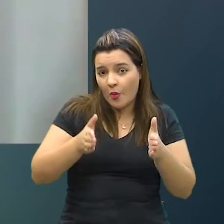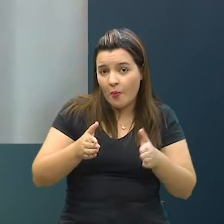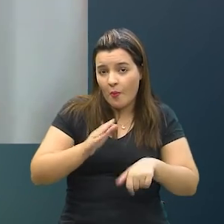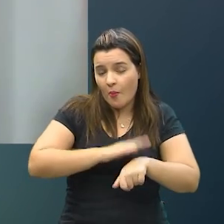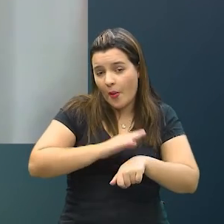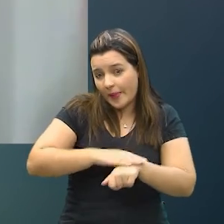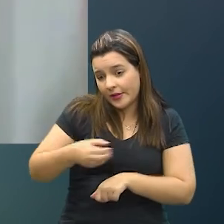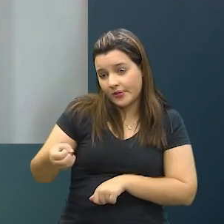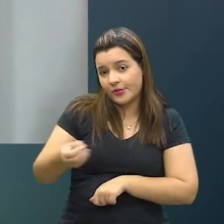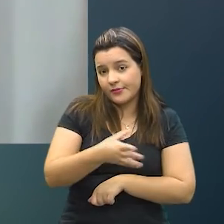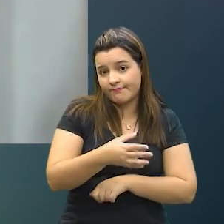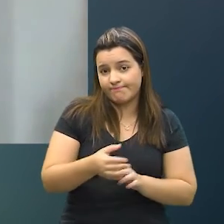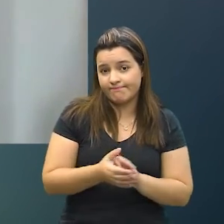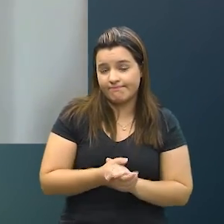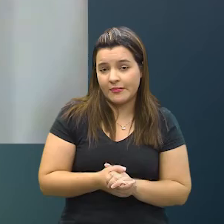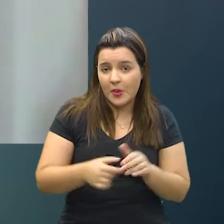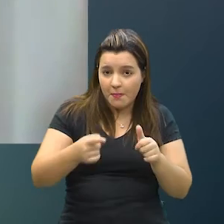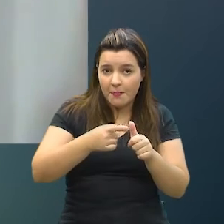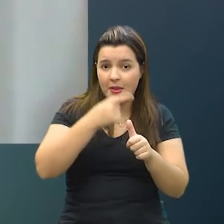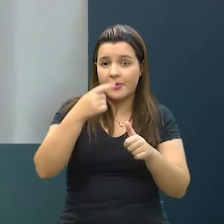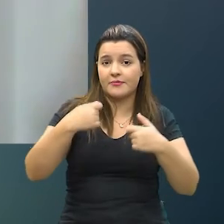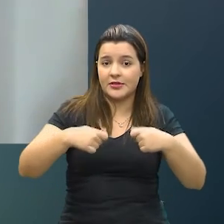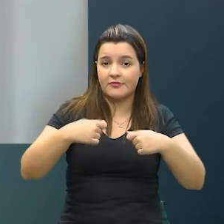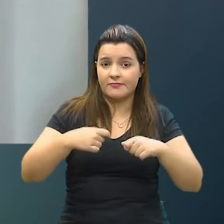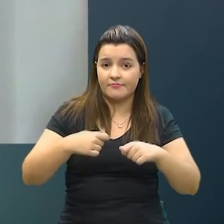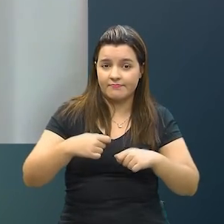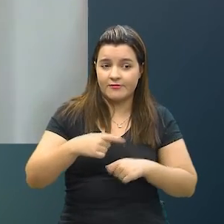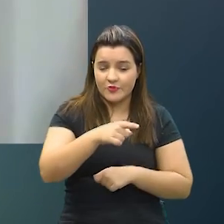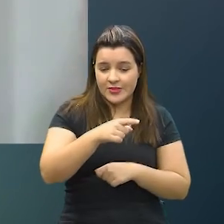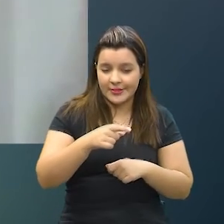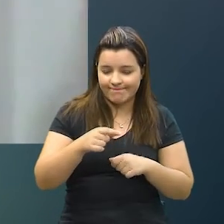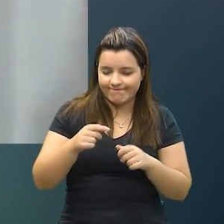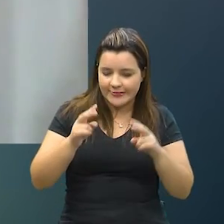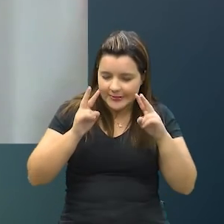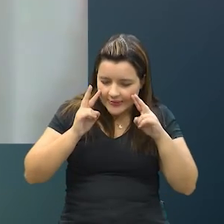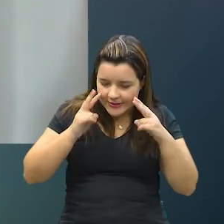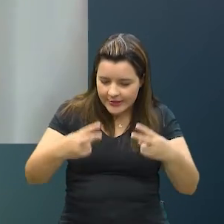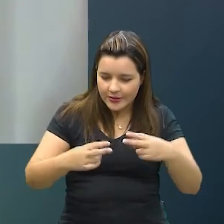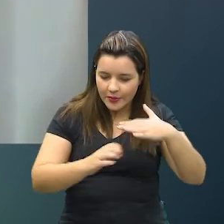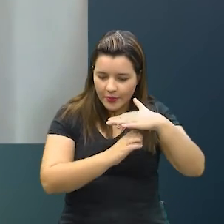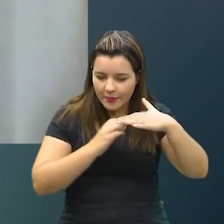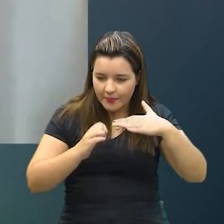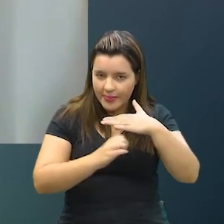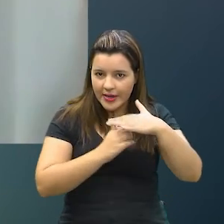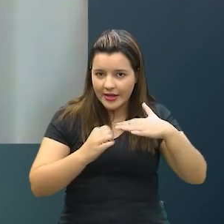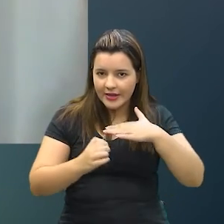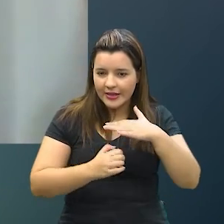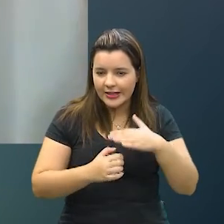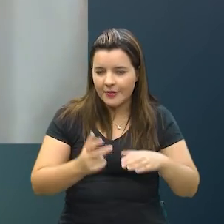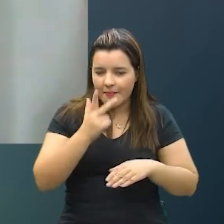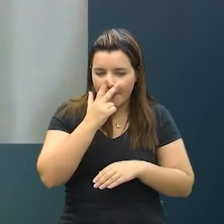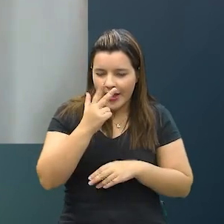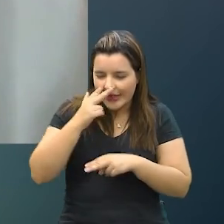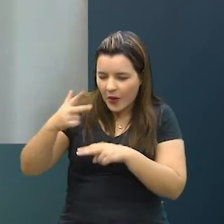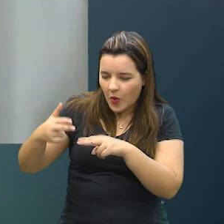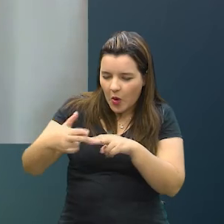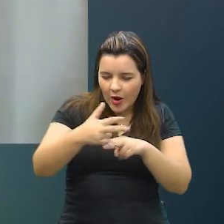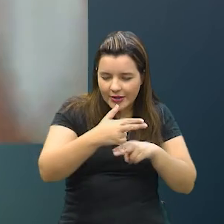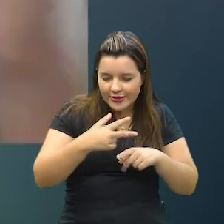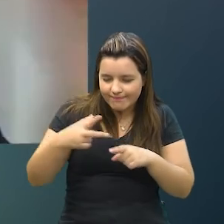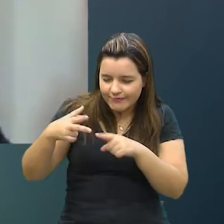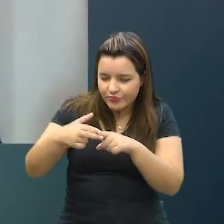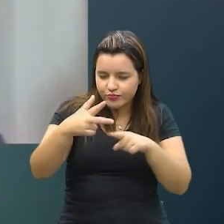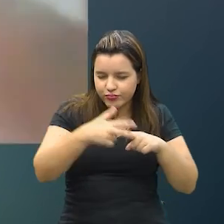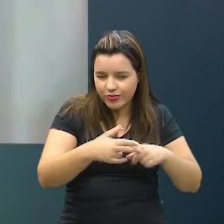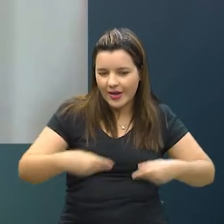contexto. Primeira coisa que precisa fazer, você tem que olhar para a tua empresa e ver o que você pode enxugar no sentido